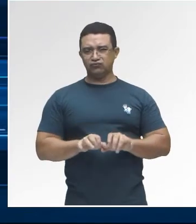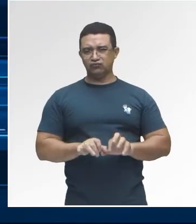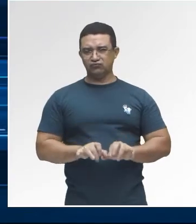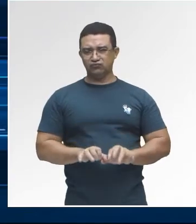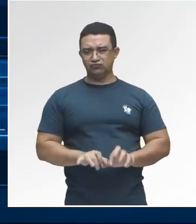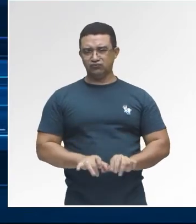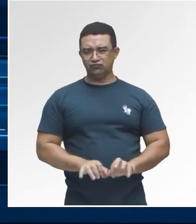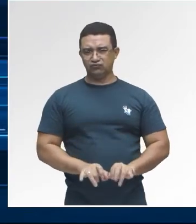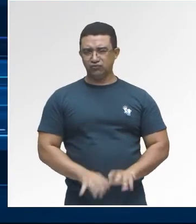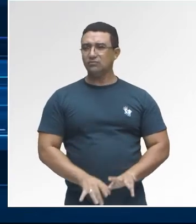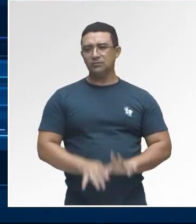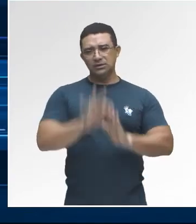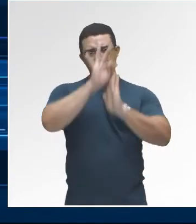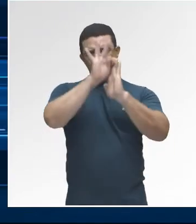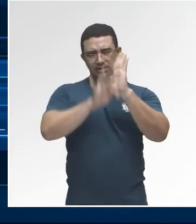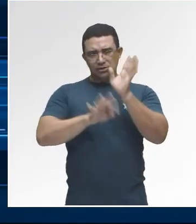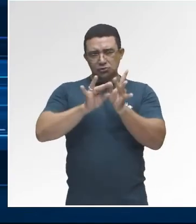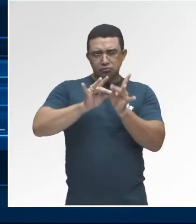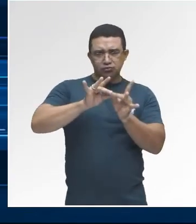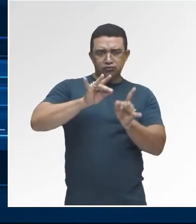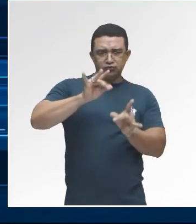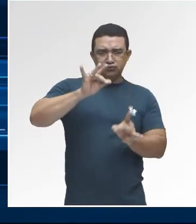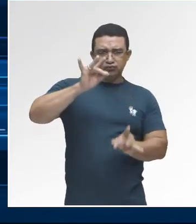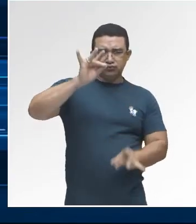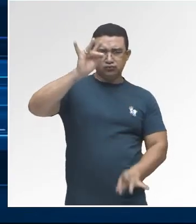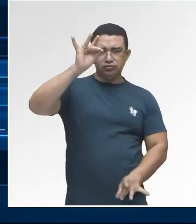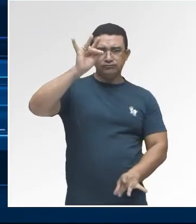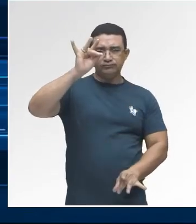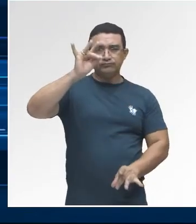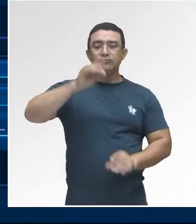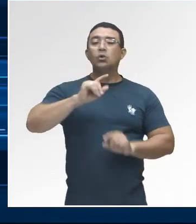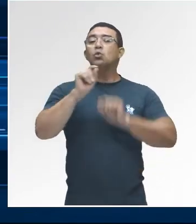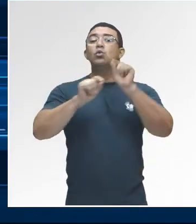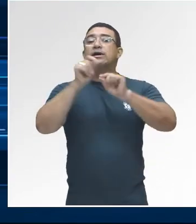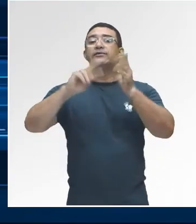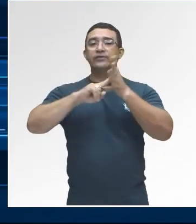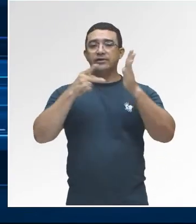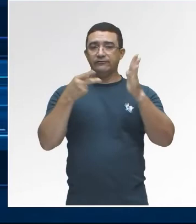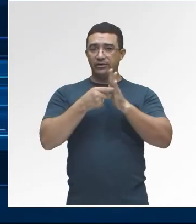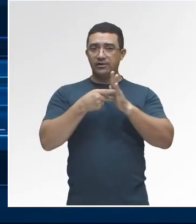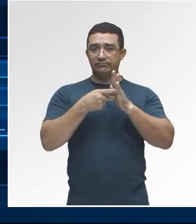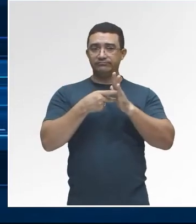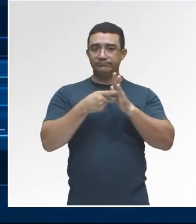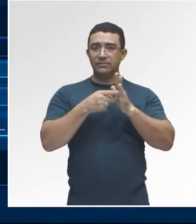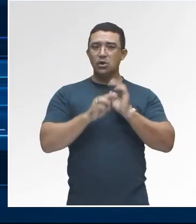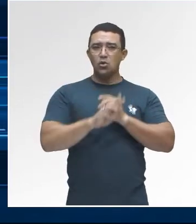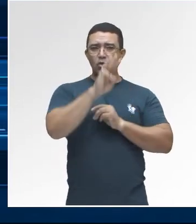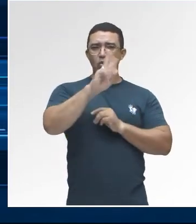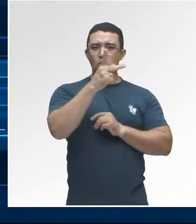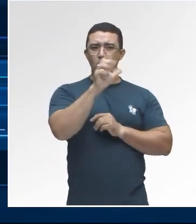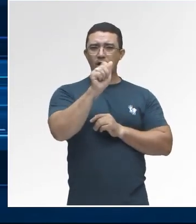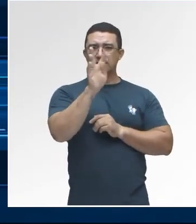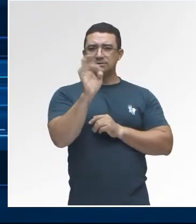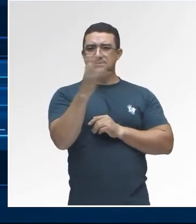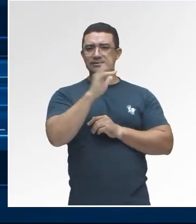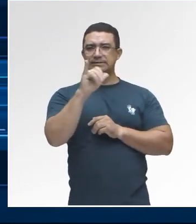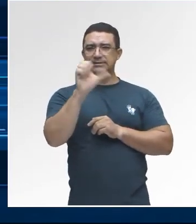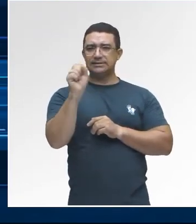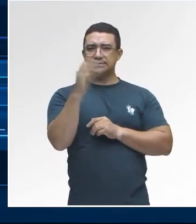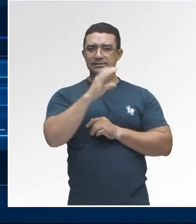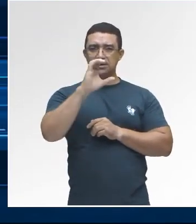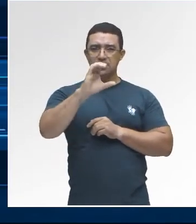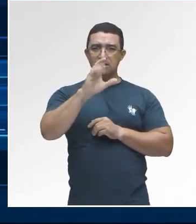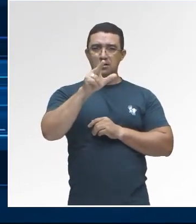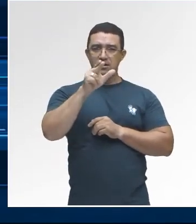aquele texto. Então, aqui está perguntando o que é cryogenics? What is cryogenics? O que é criogenia? Então, aqui está